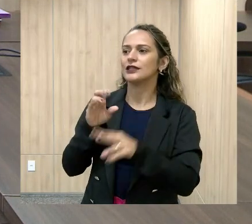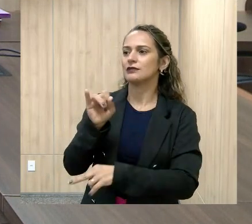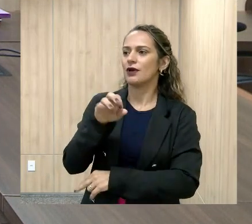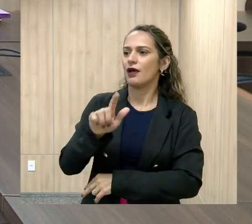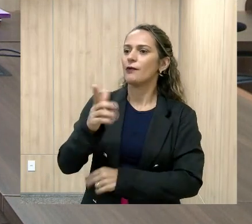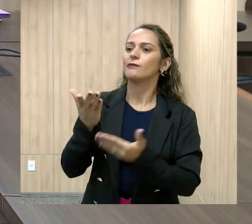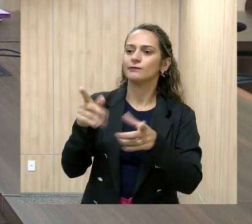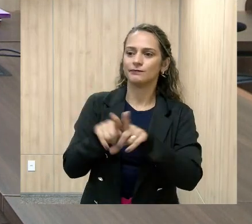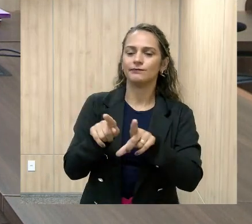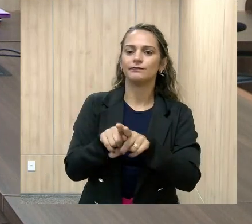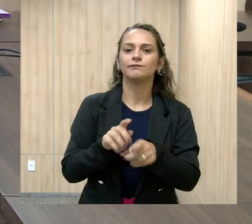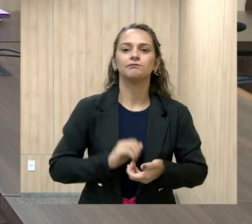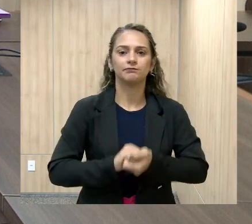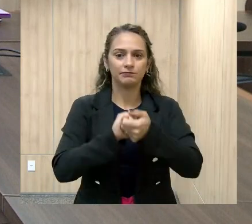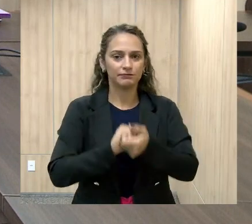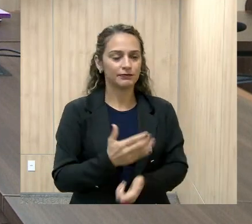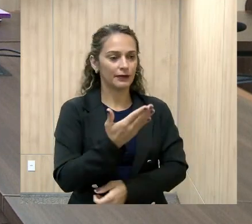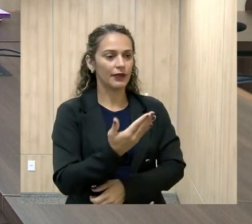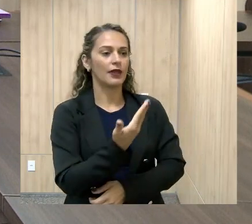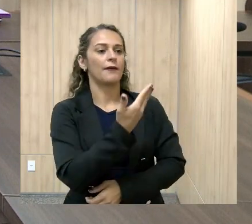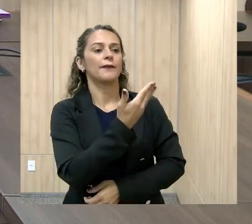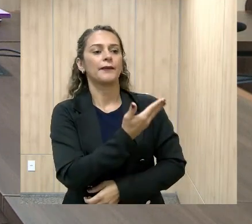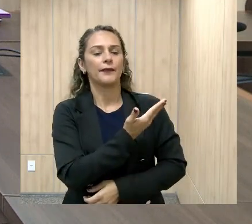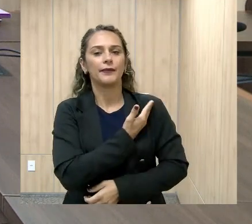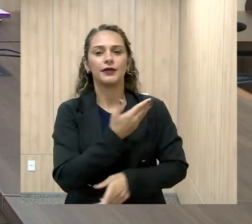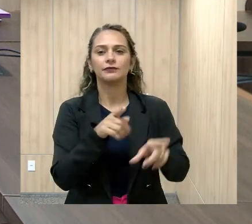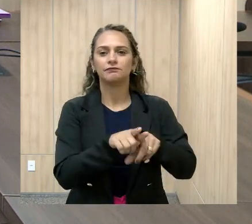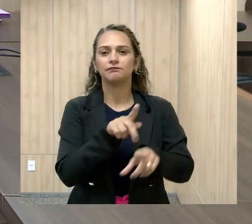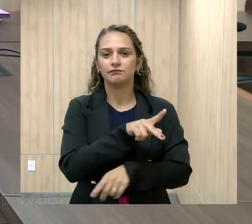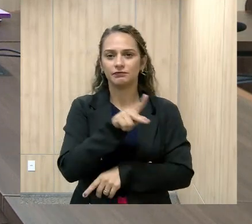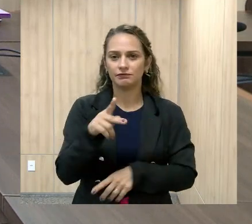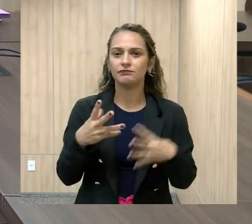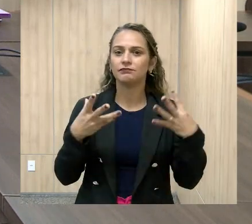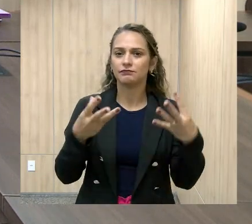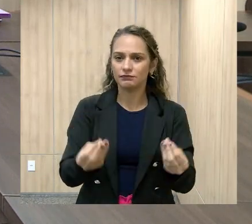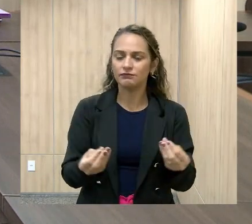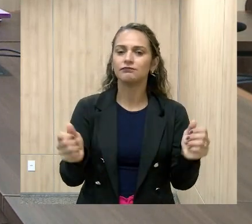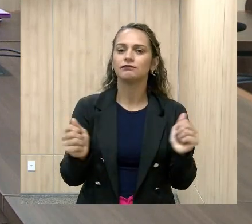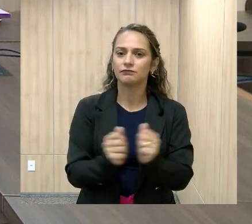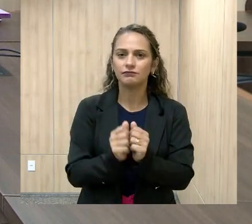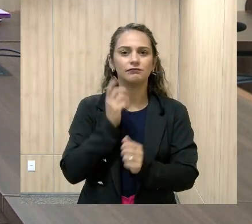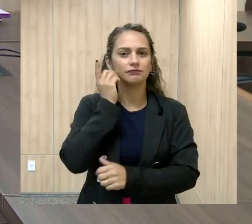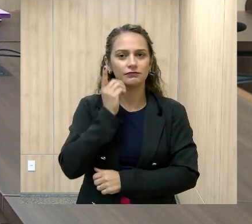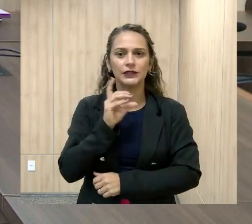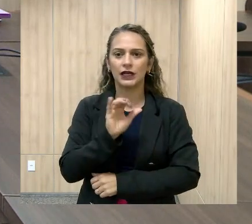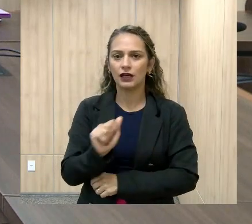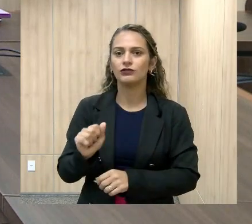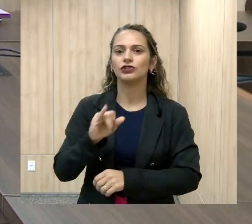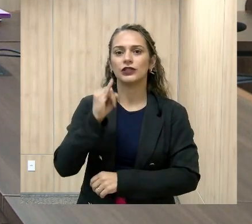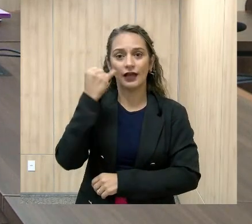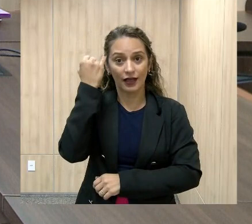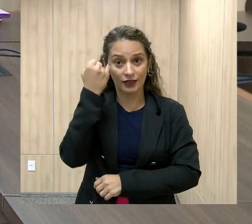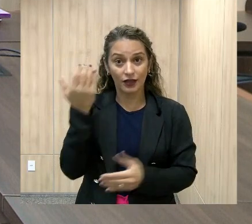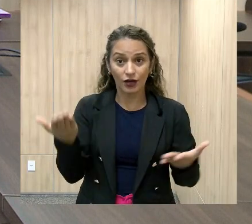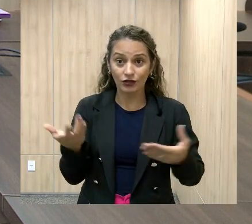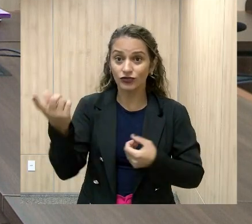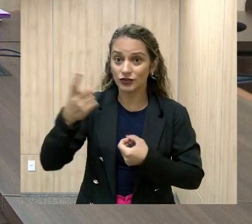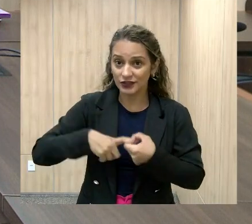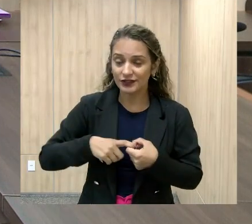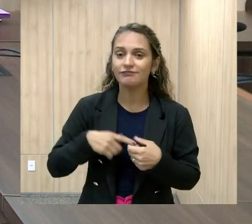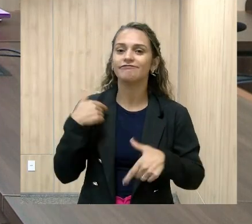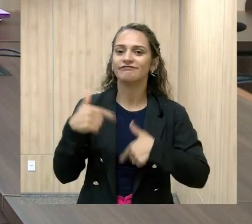Crispim senhora Presidente cumprimentar deu mais colegas aqui deputada Cláudia deputada Ieda nós estamos